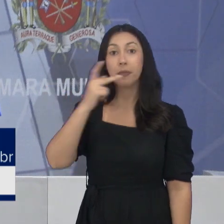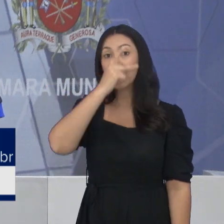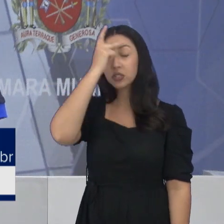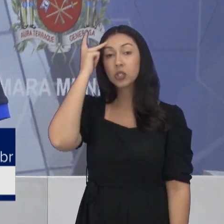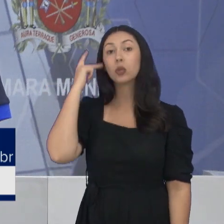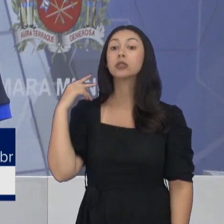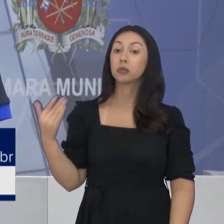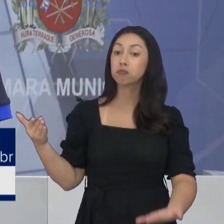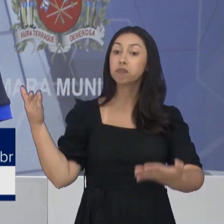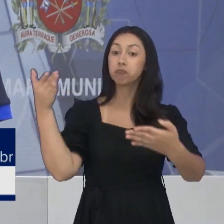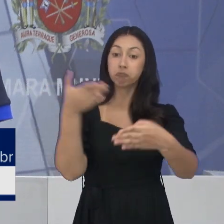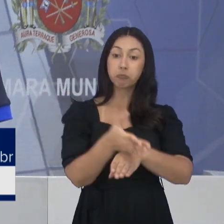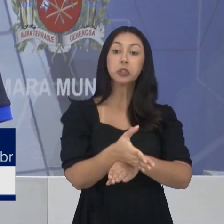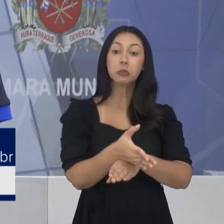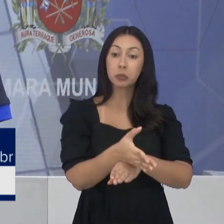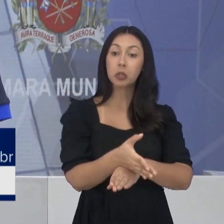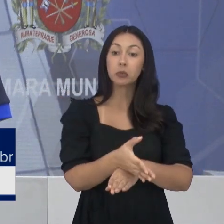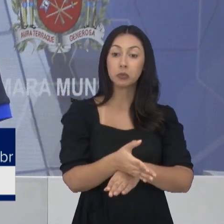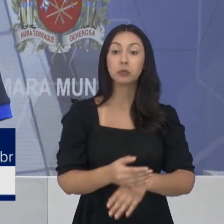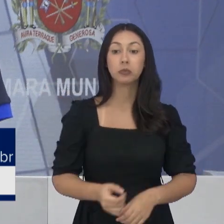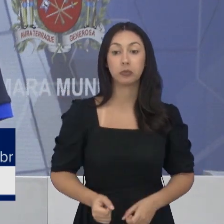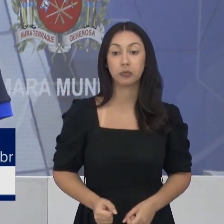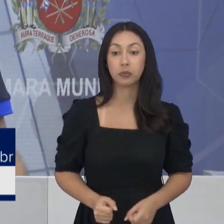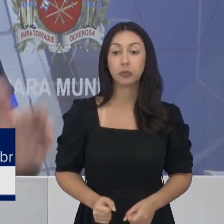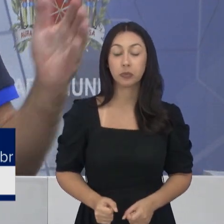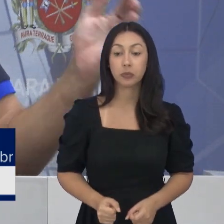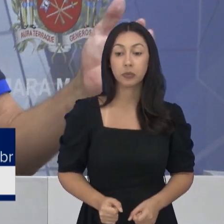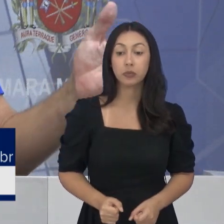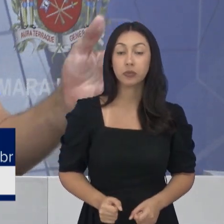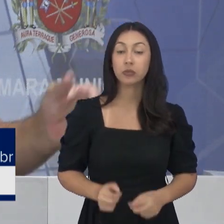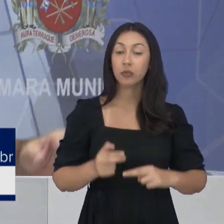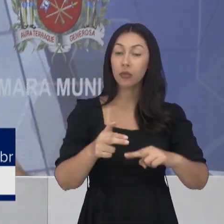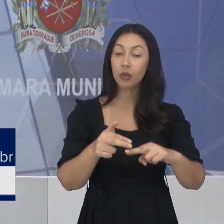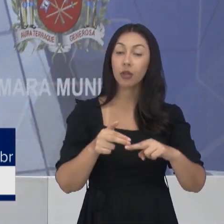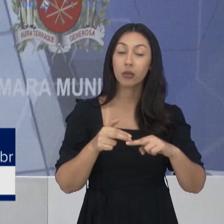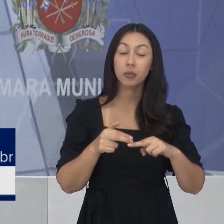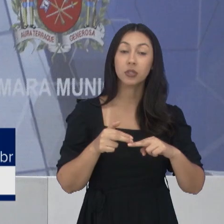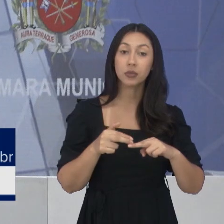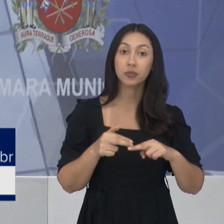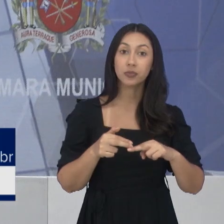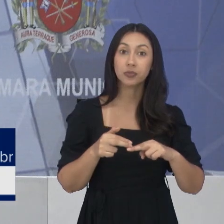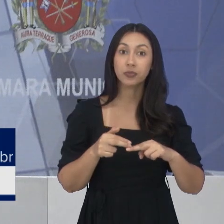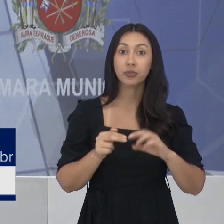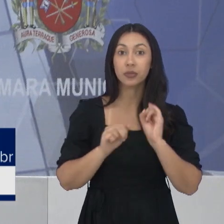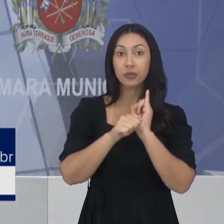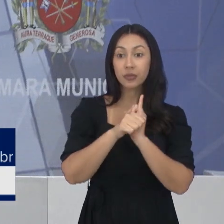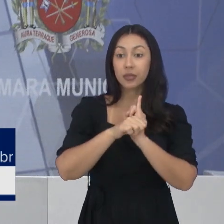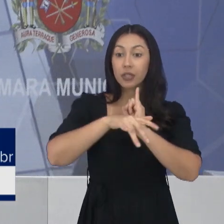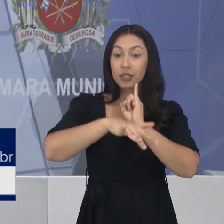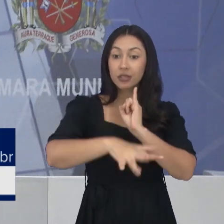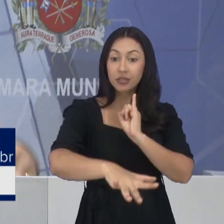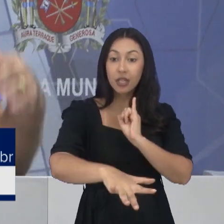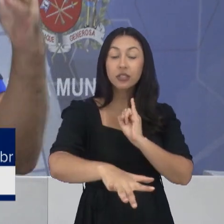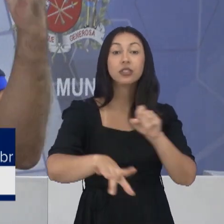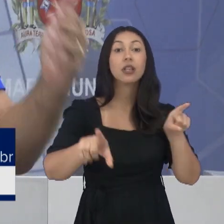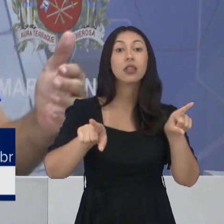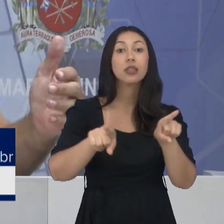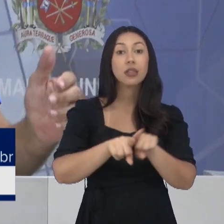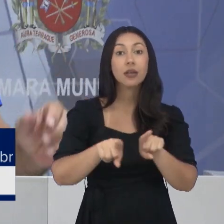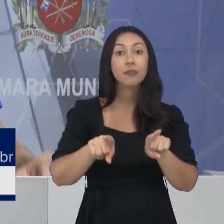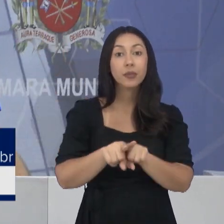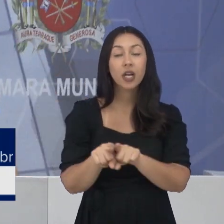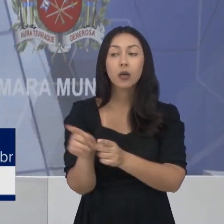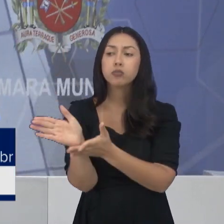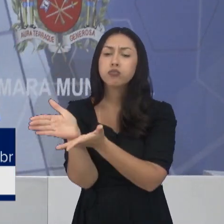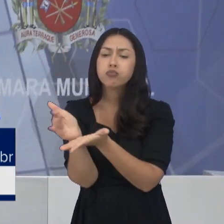envolvidos diretamente no palco. Com isso, a Igreja da Cidade, ela também